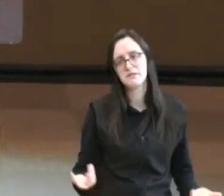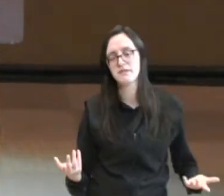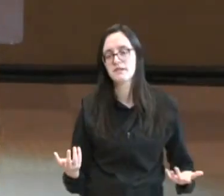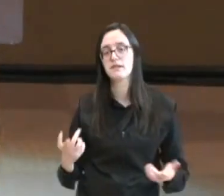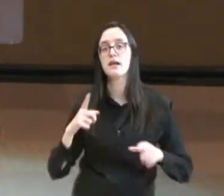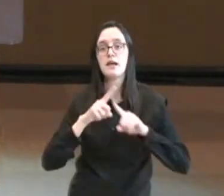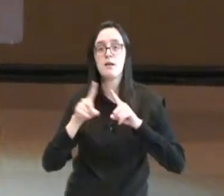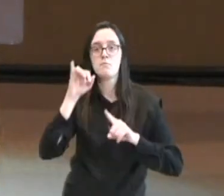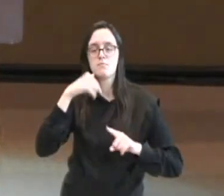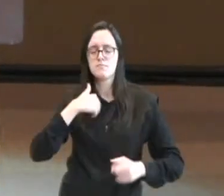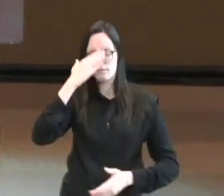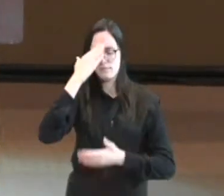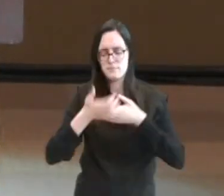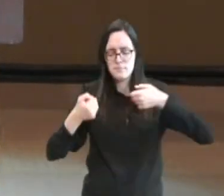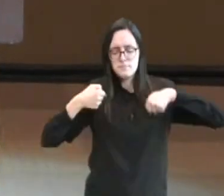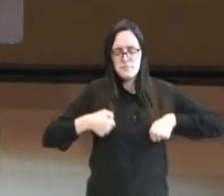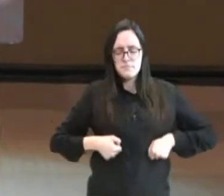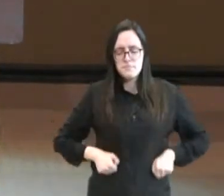que vai ficar rico,